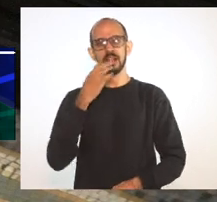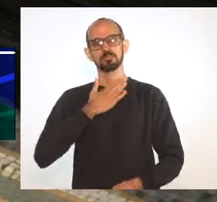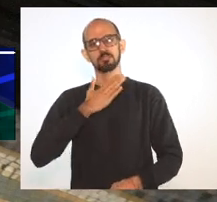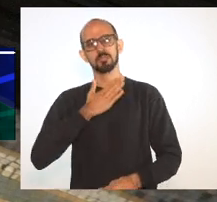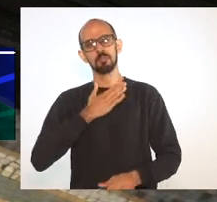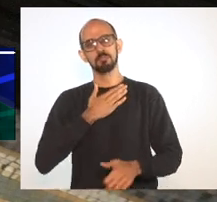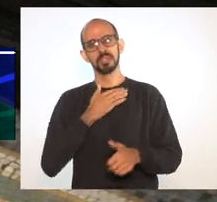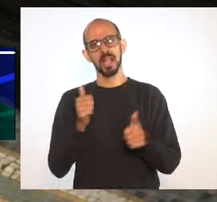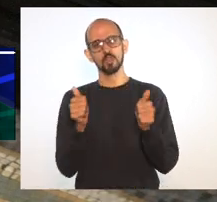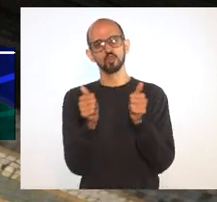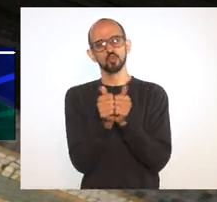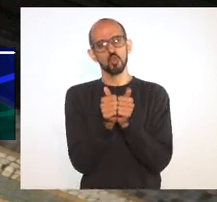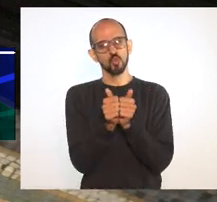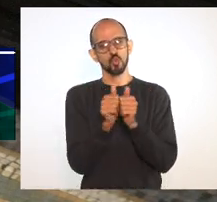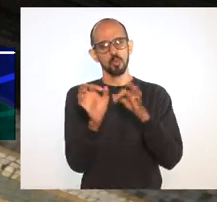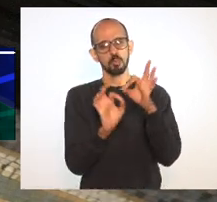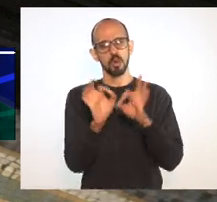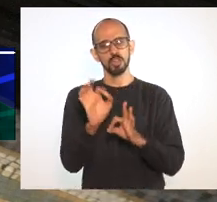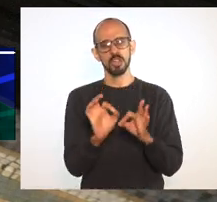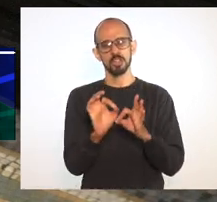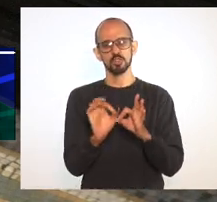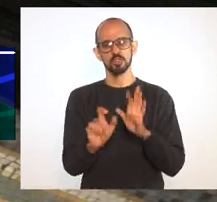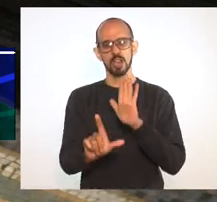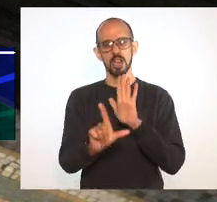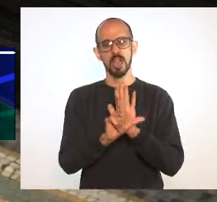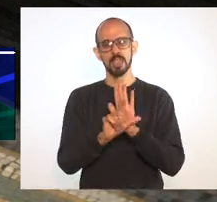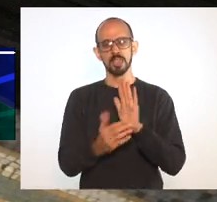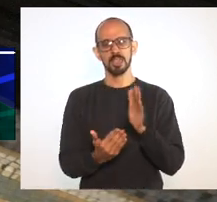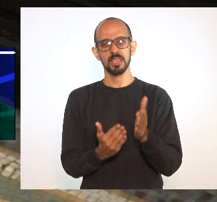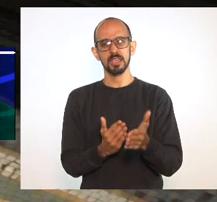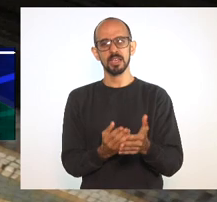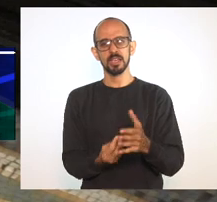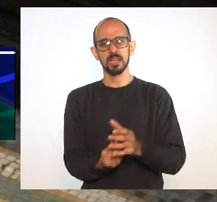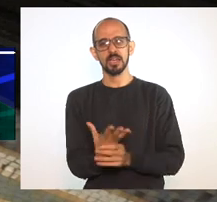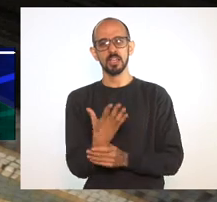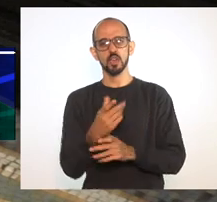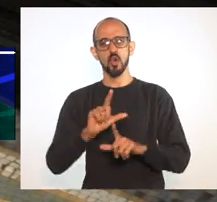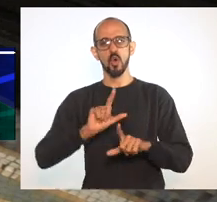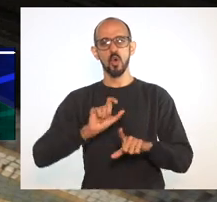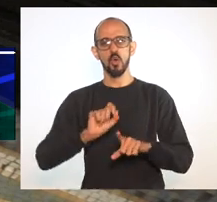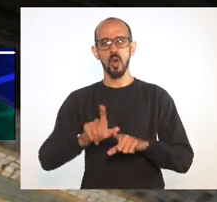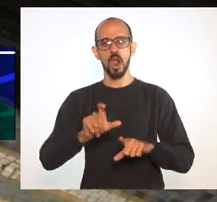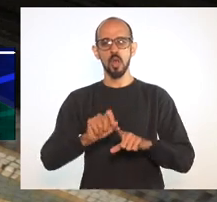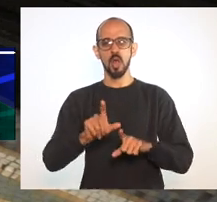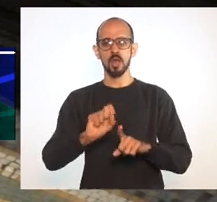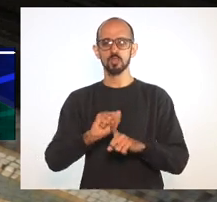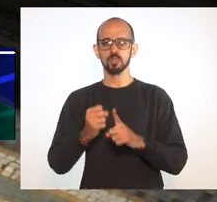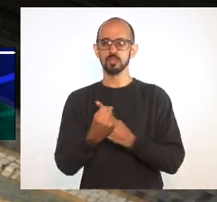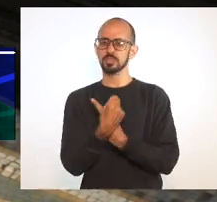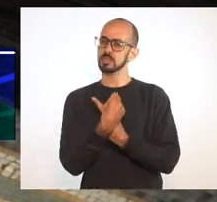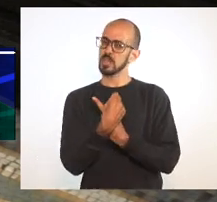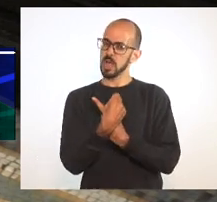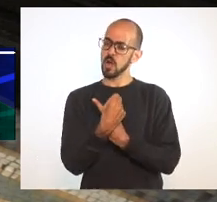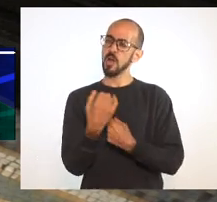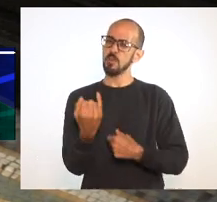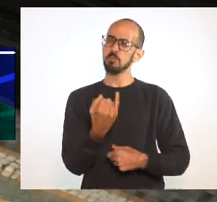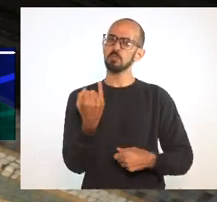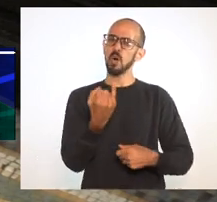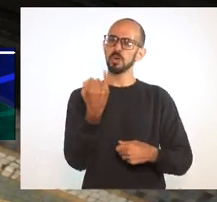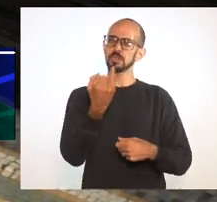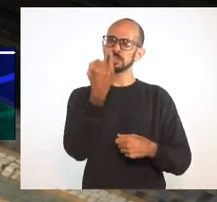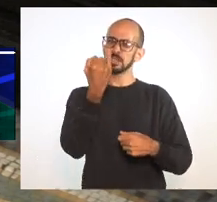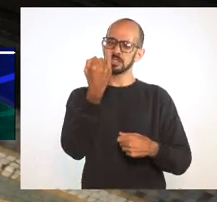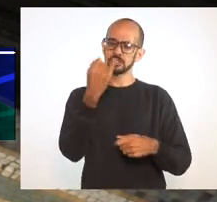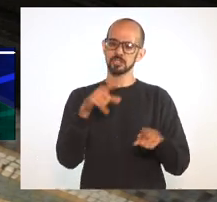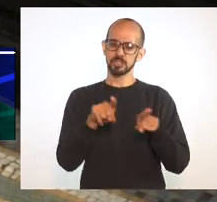a seu lado no projeto de lei que cria o aluguel social. Acho muito pertinente que façamos